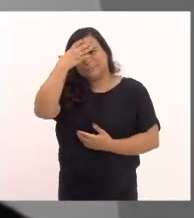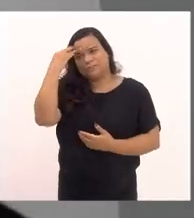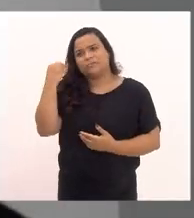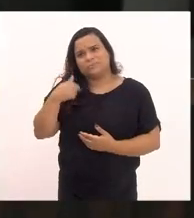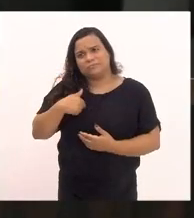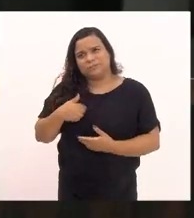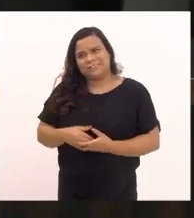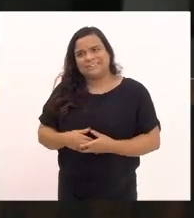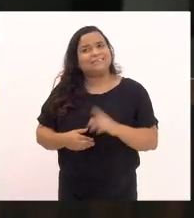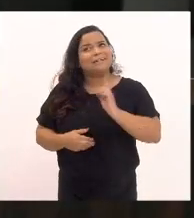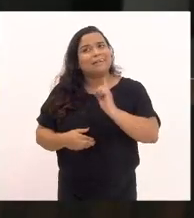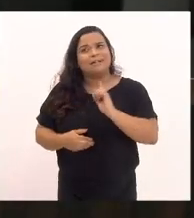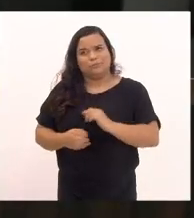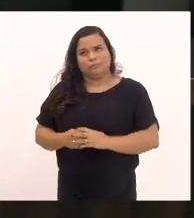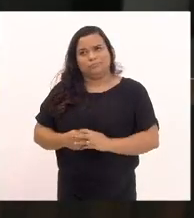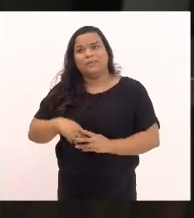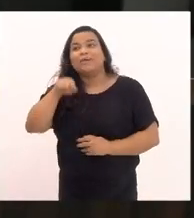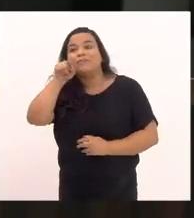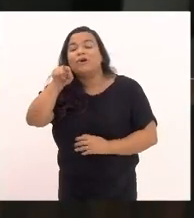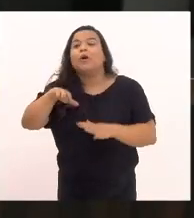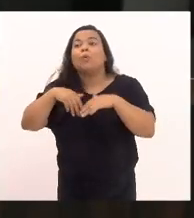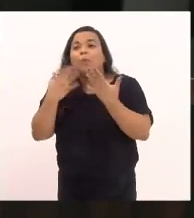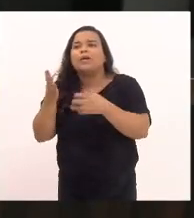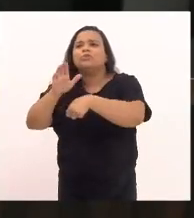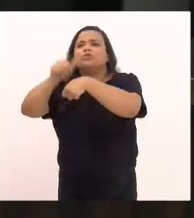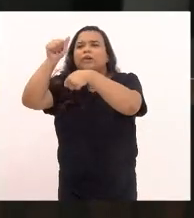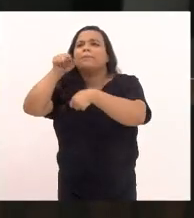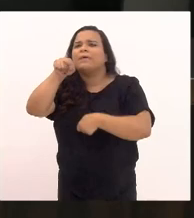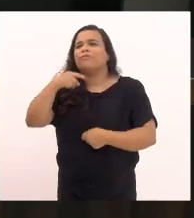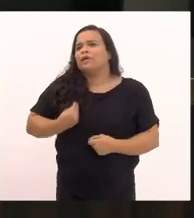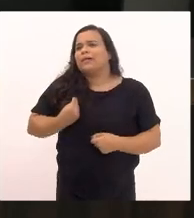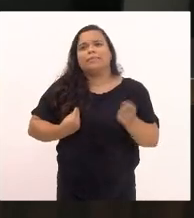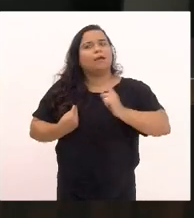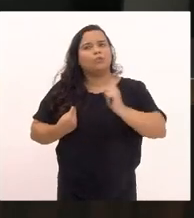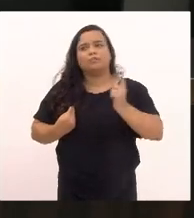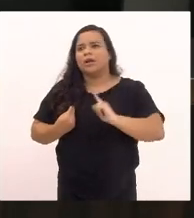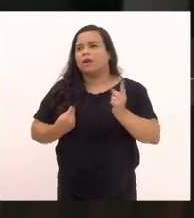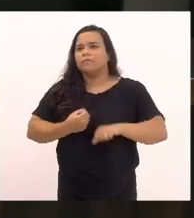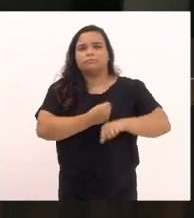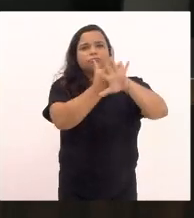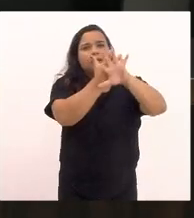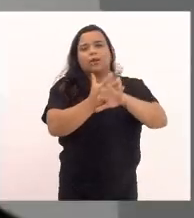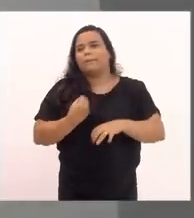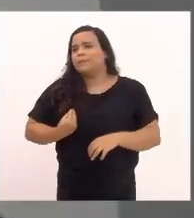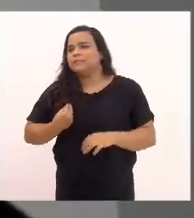presidente? Não, porque Vossa Excelência, no momento que eu ia te chamar, você não estava no online nem aqui presencial.